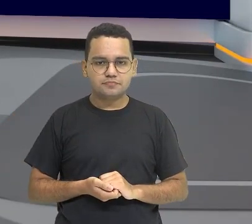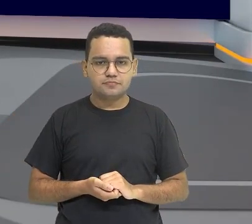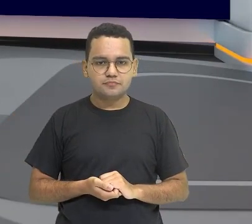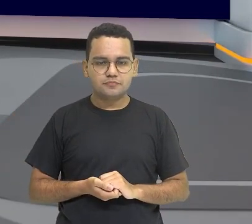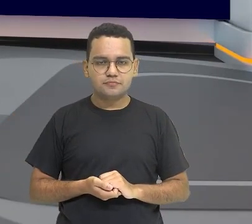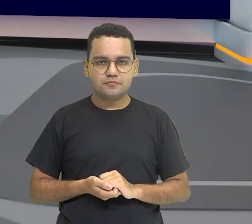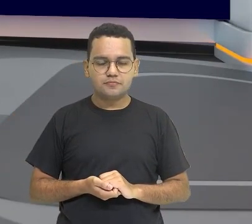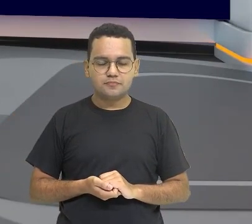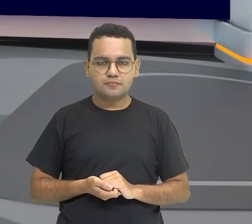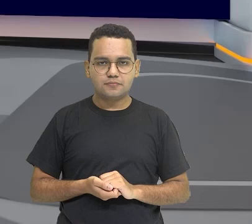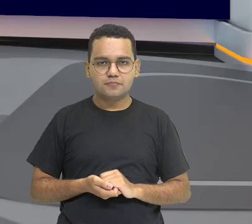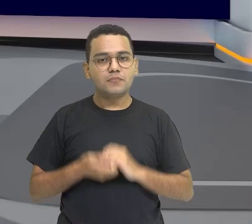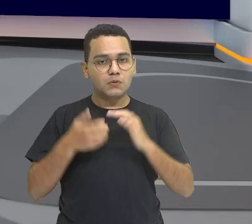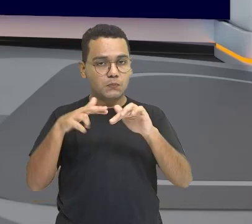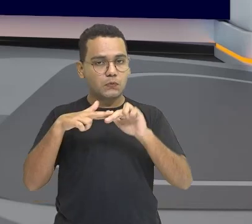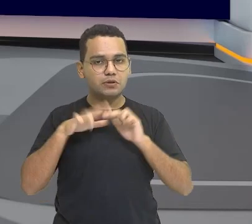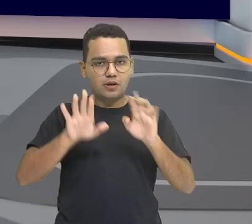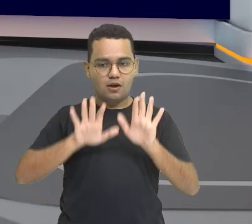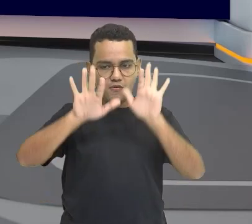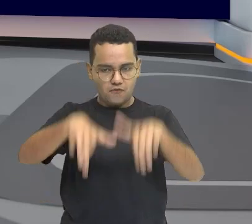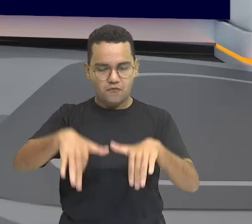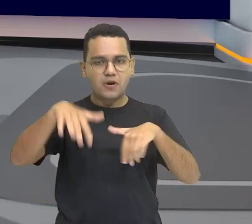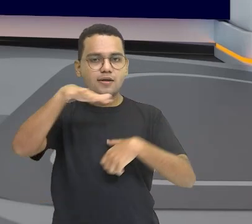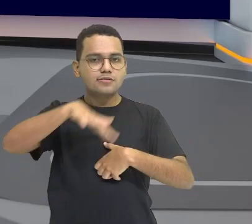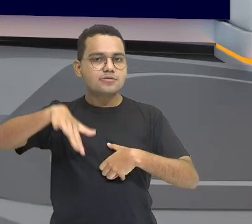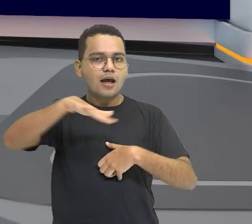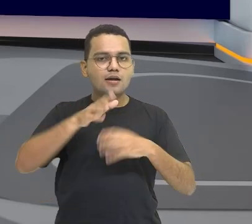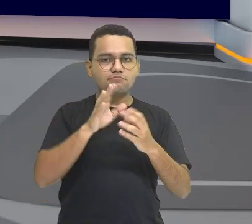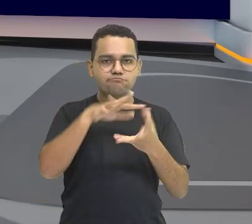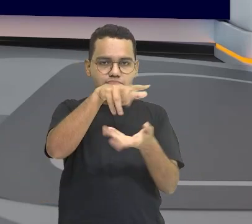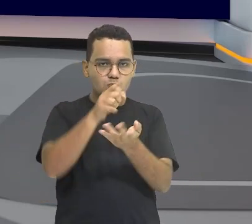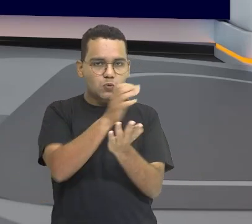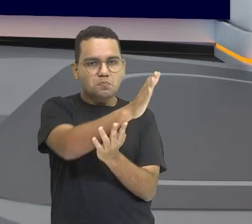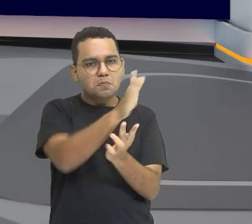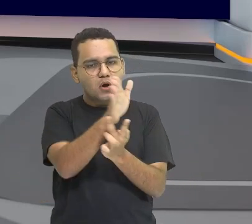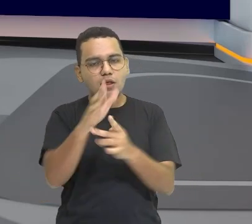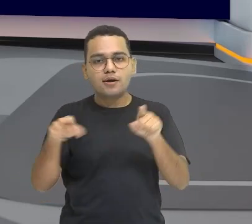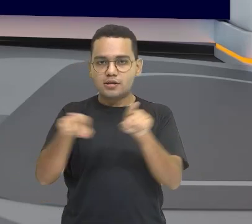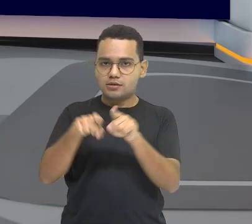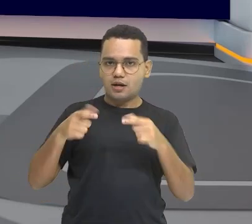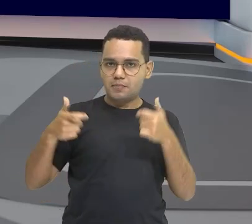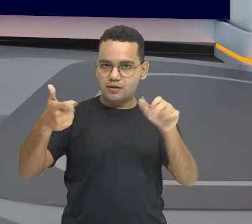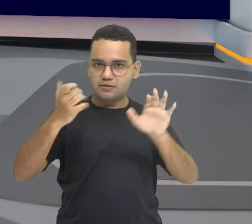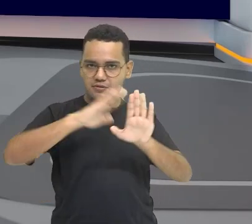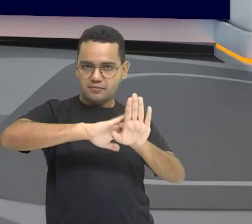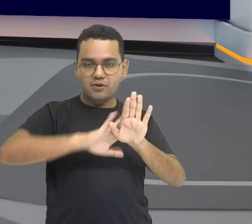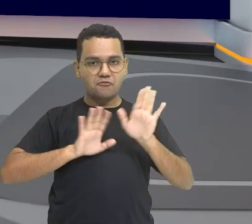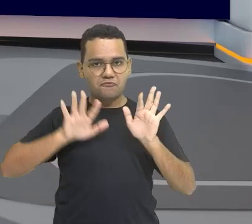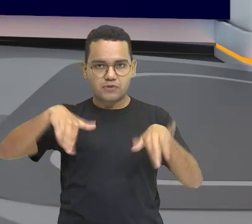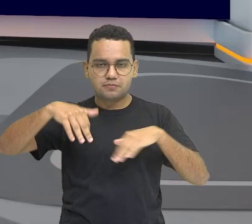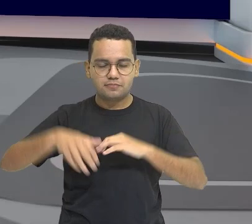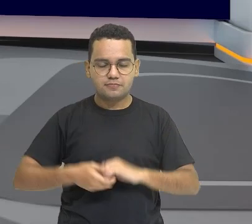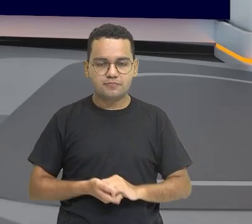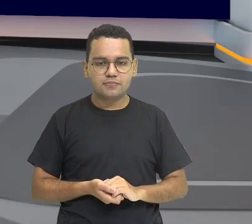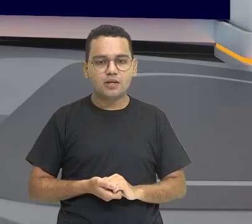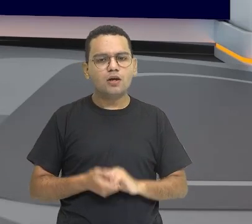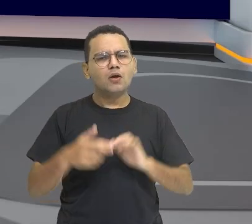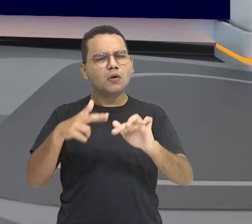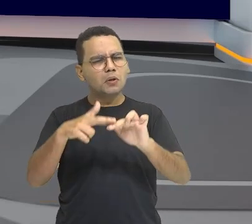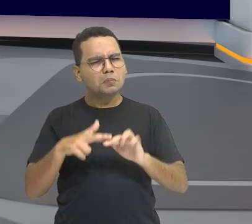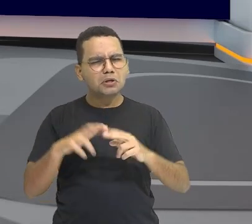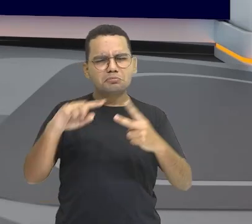o fim dessa ordem chamada de bipolar e, consequentemente, também o fim da Guerra Fria. Com o fim da Guerra Fria e da